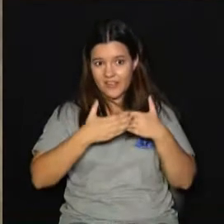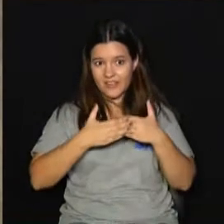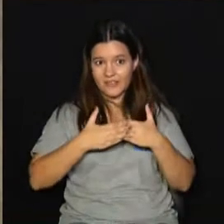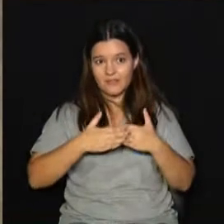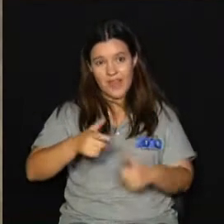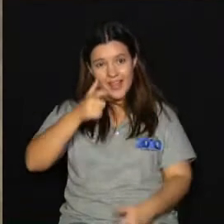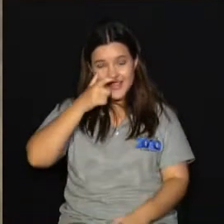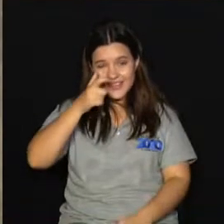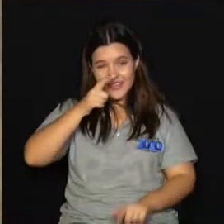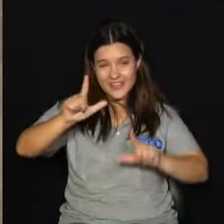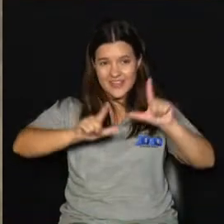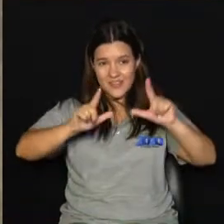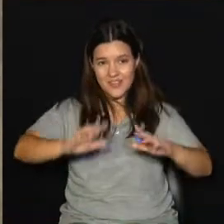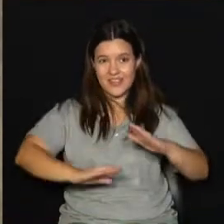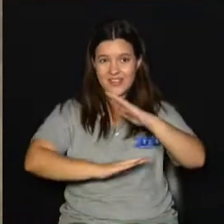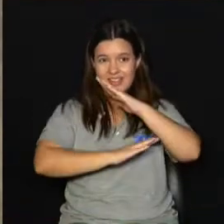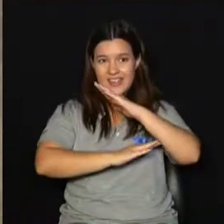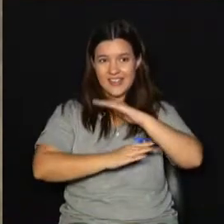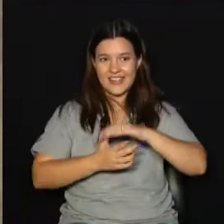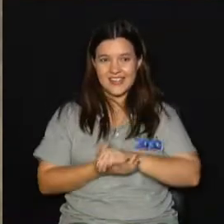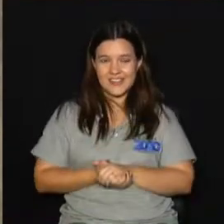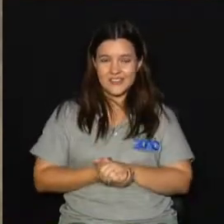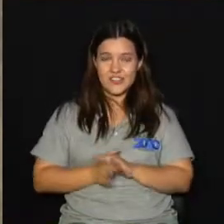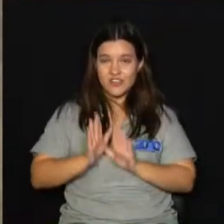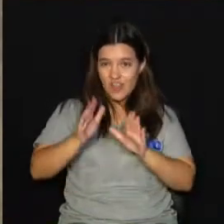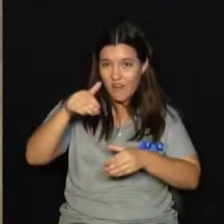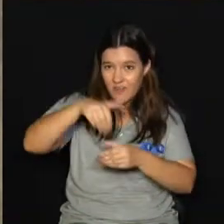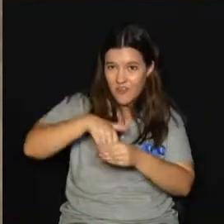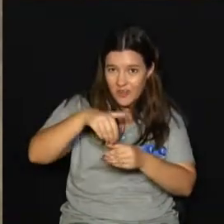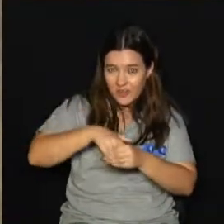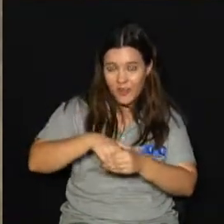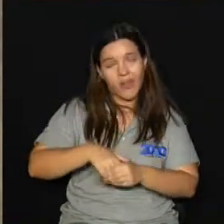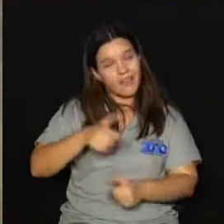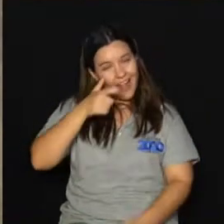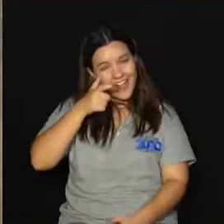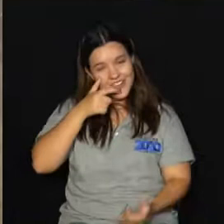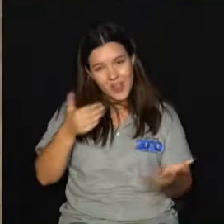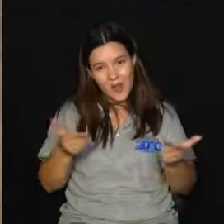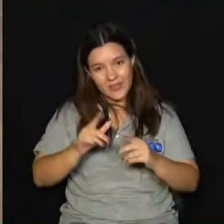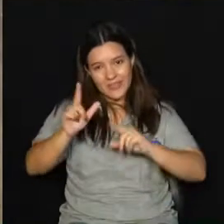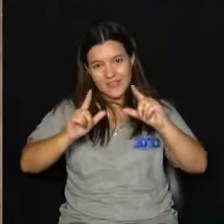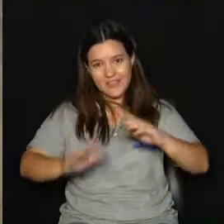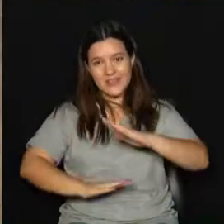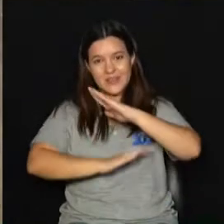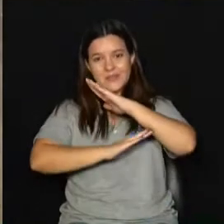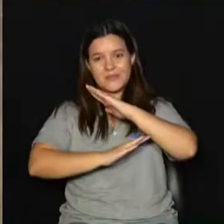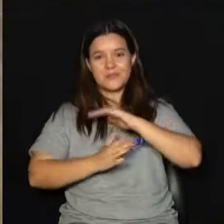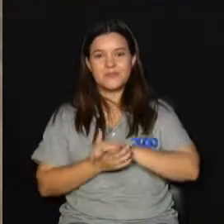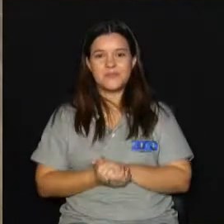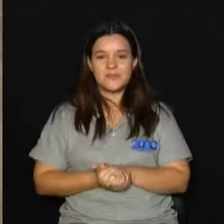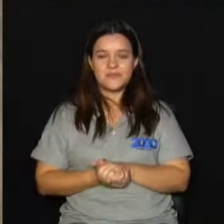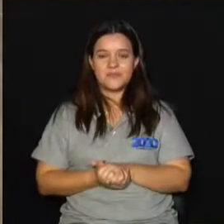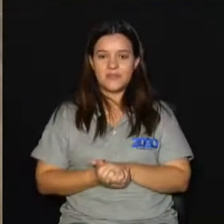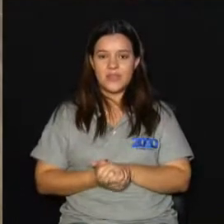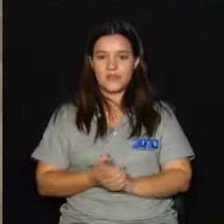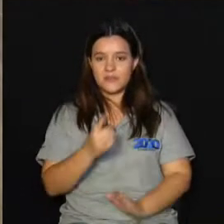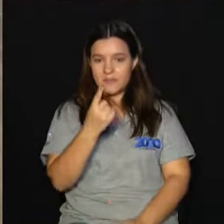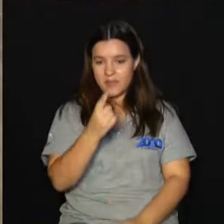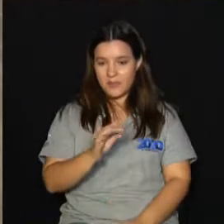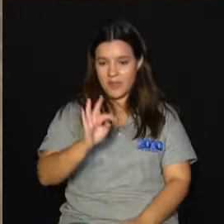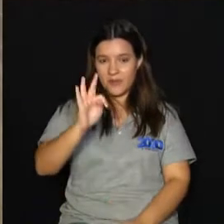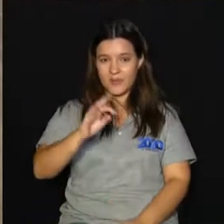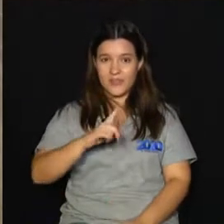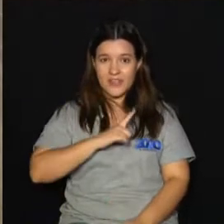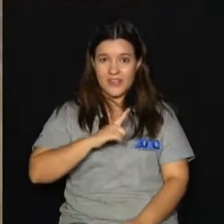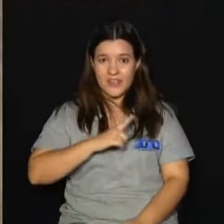Câmara Campinas, então, porque eu espero que você já tenha exercido a sua cidadania. Monise, no primeiro turno nós tivemos o